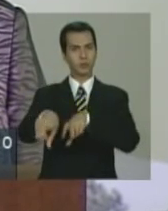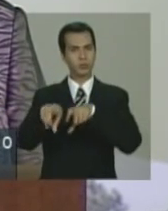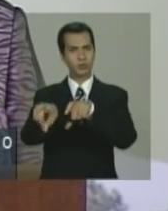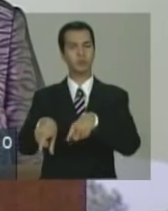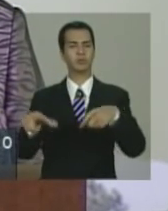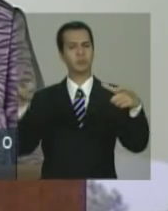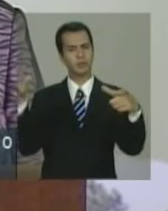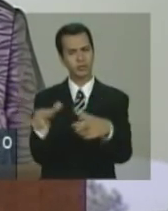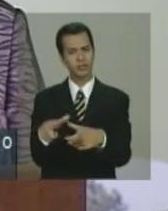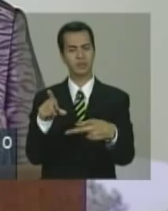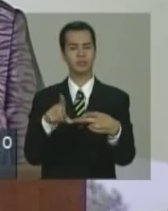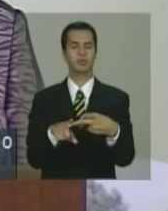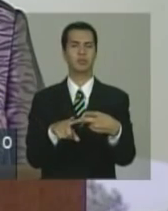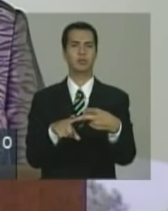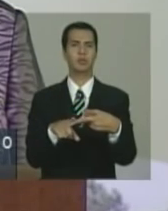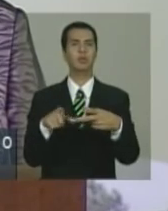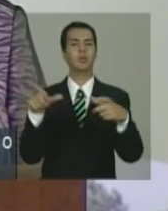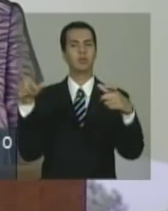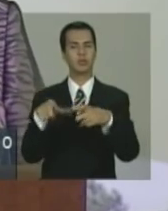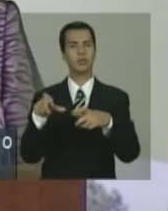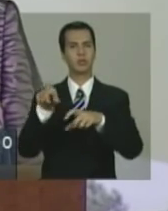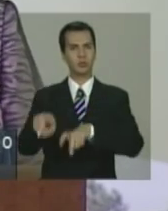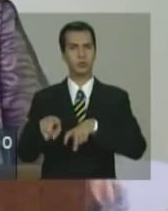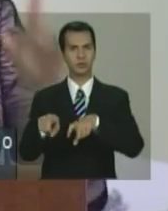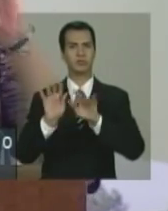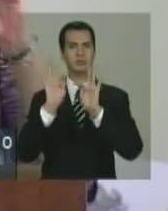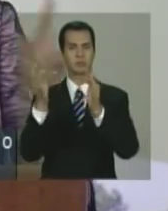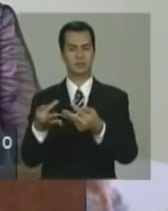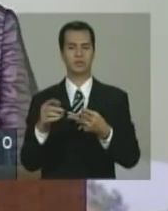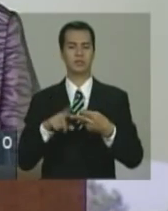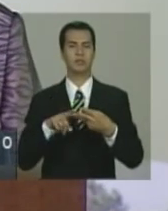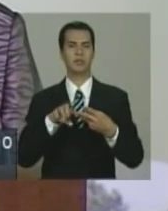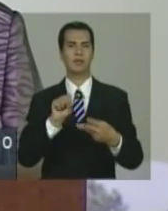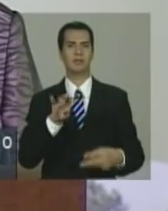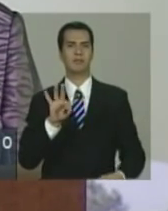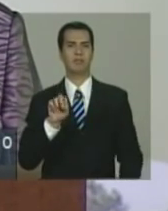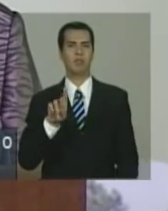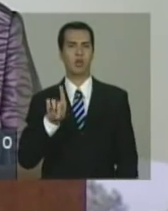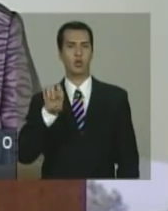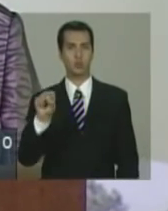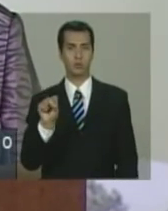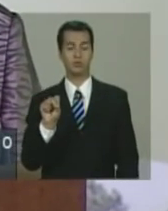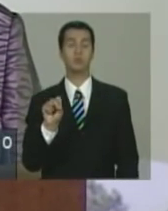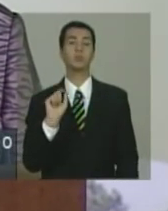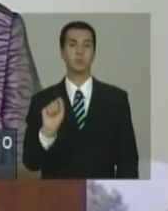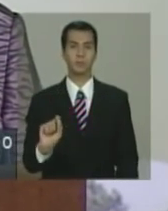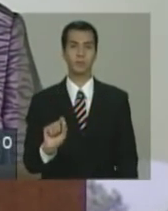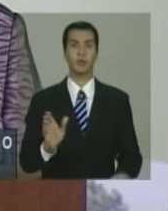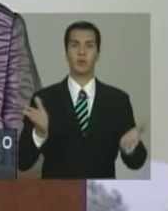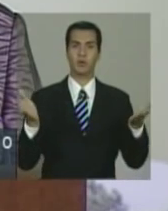familiar e aos assentados. Uma coisa me tem preocupado muito no Brasil,